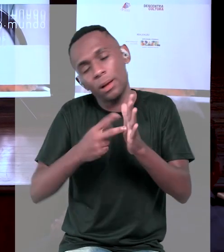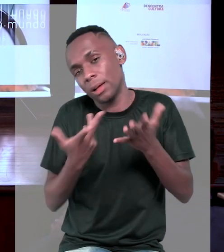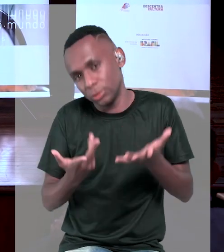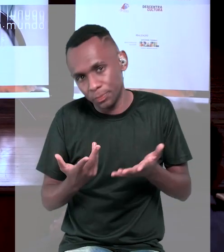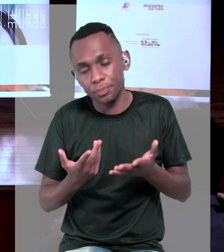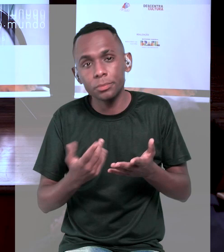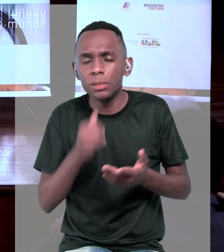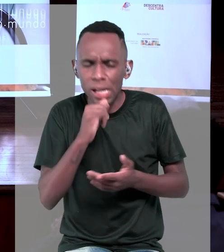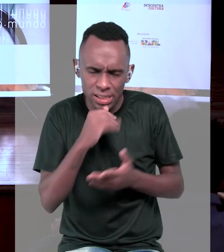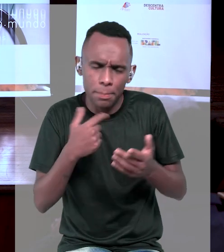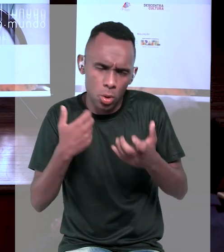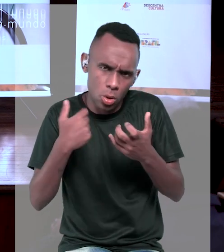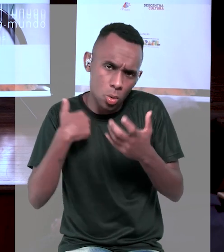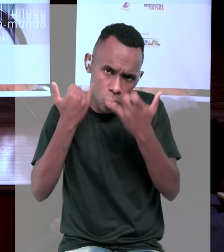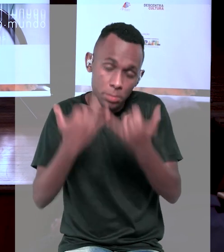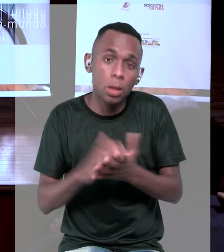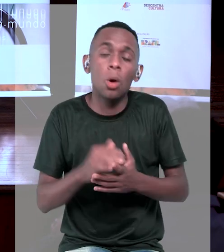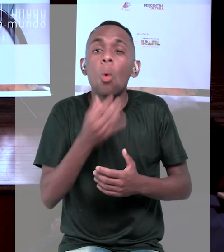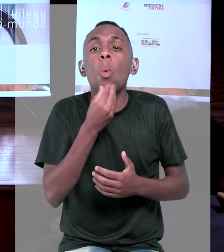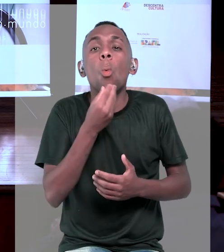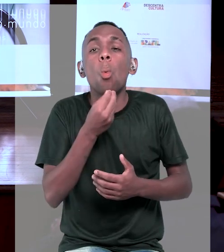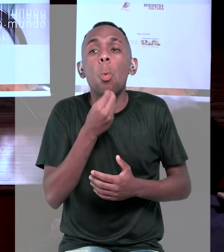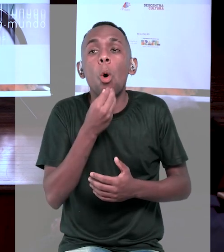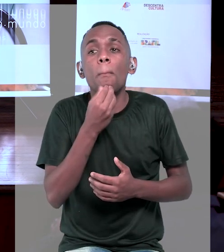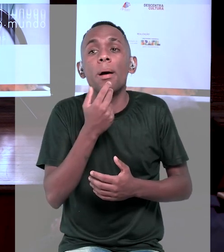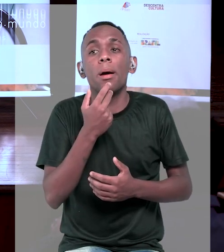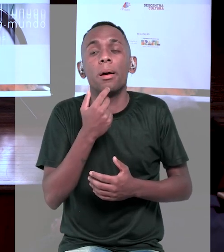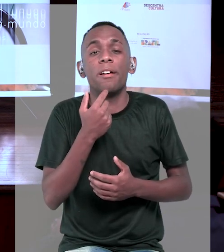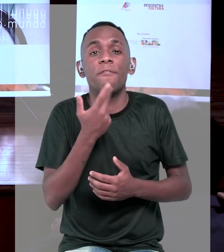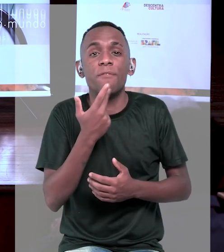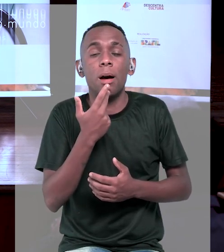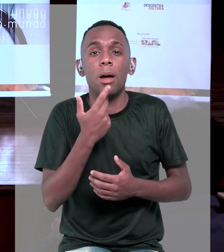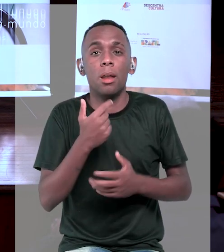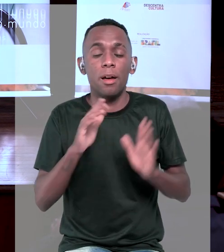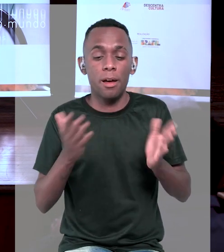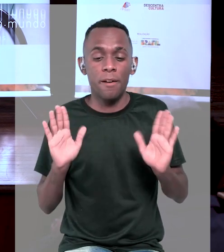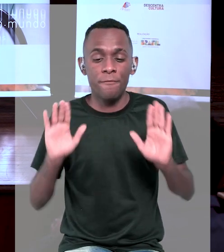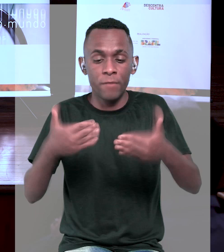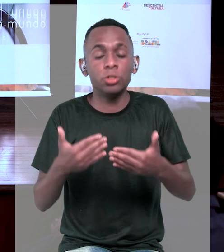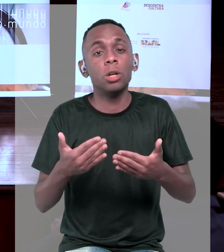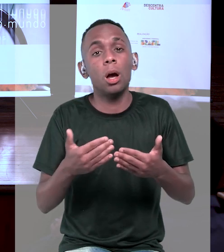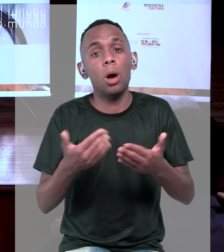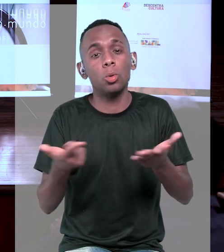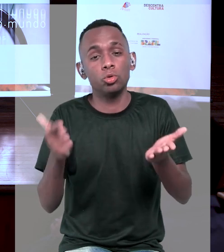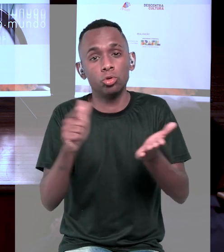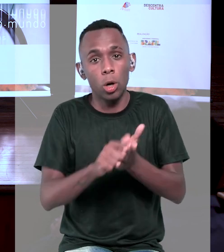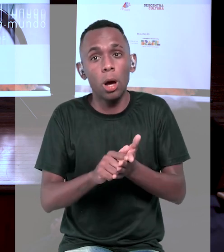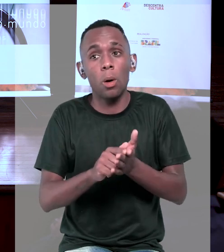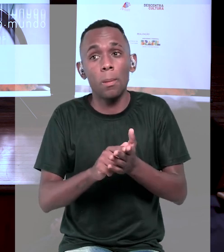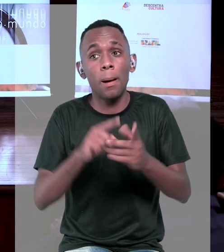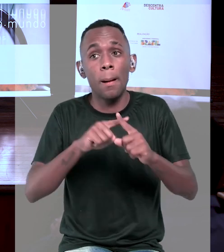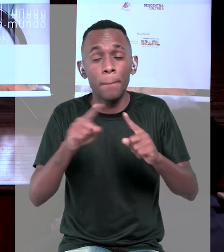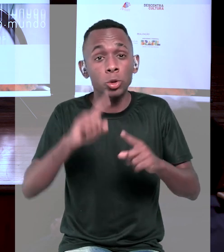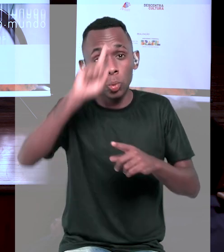quando um jornalista fala, eu fechei o jornal, é uma ótima notícia. Quando o dono do jornal fala, eu fechei o jornal, é